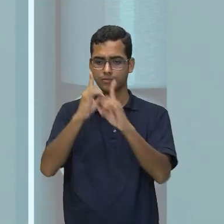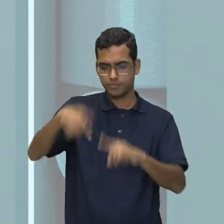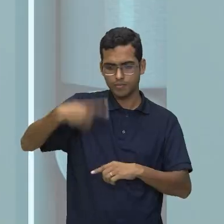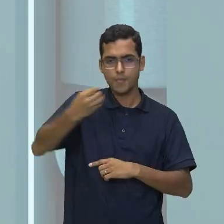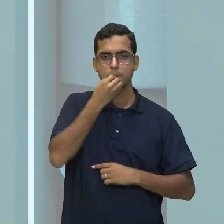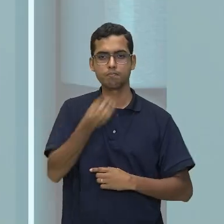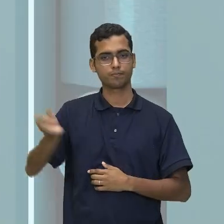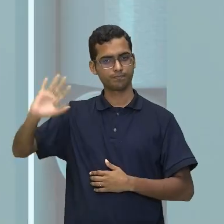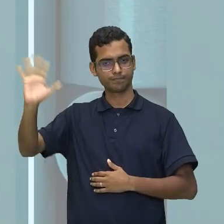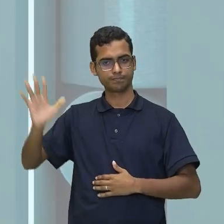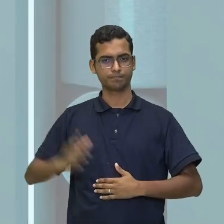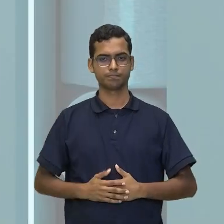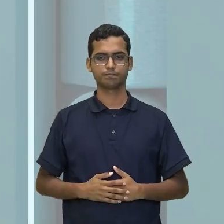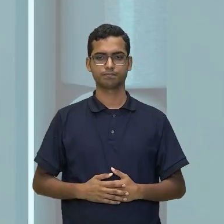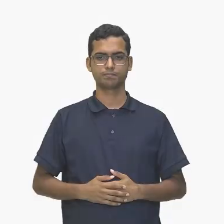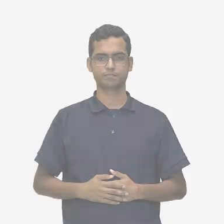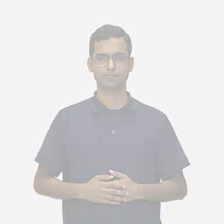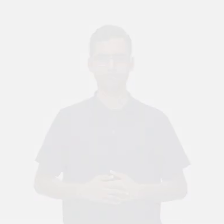próxima. Bye, bye.